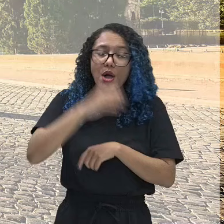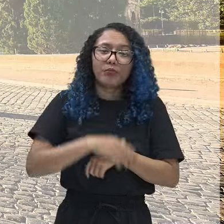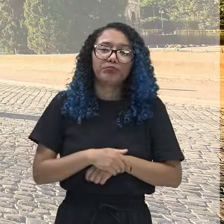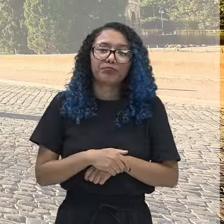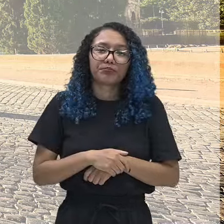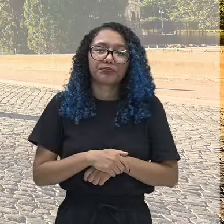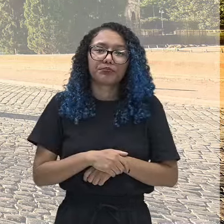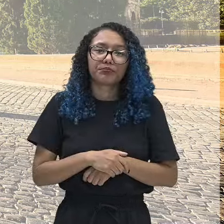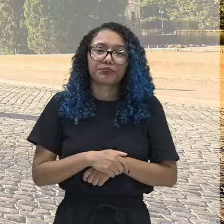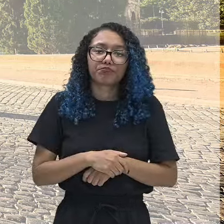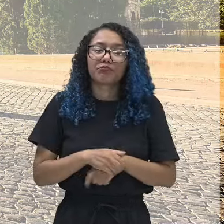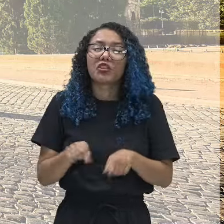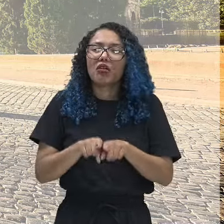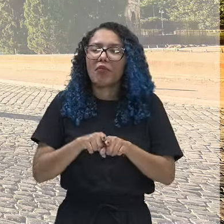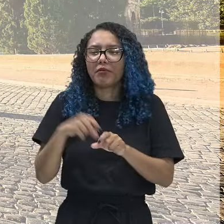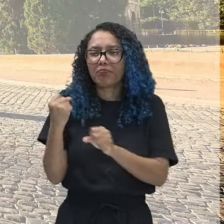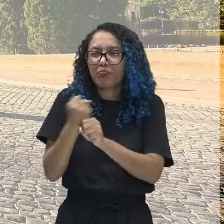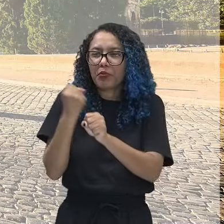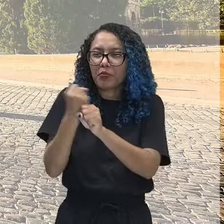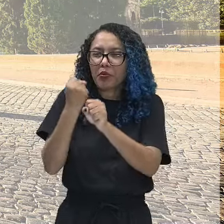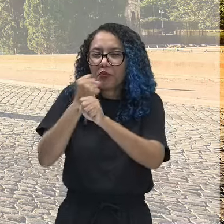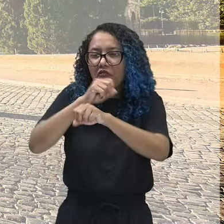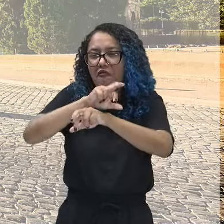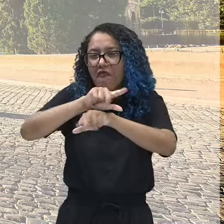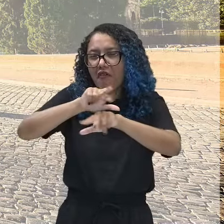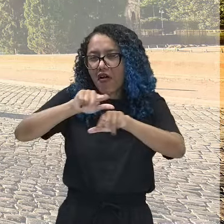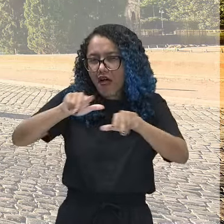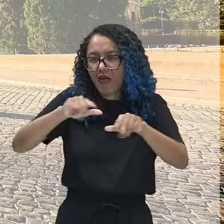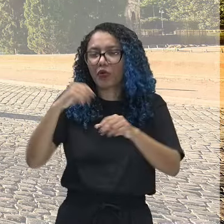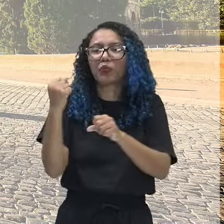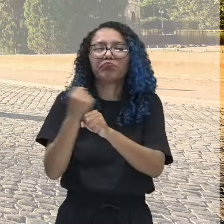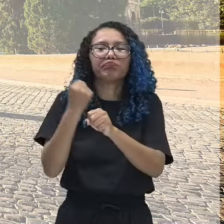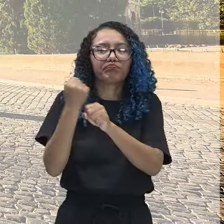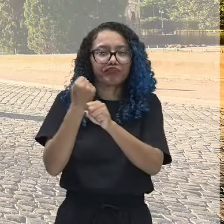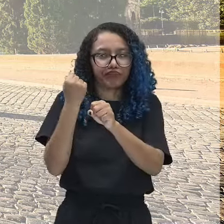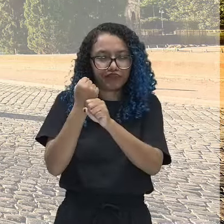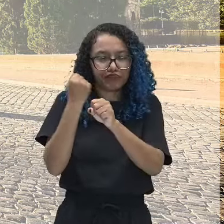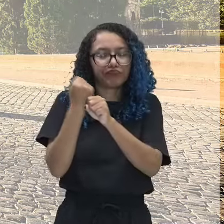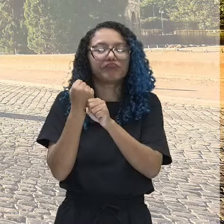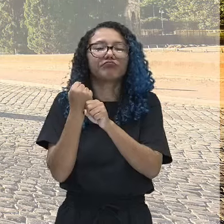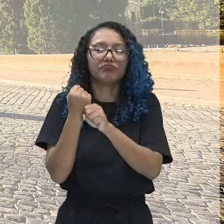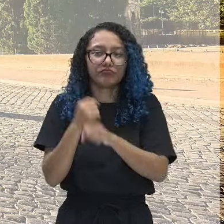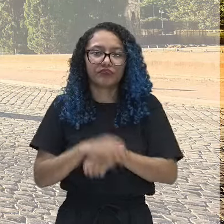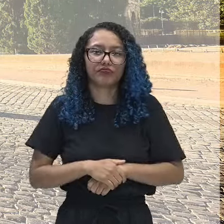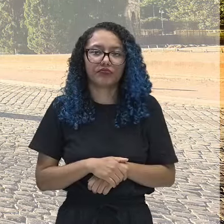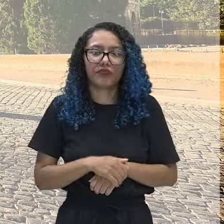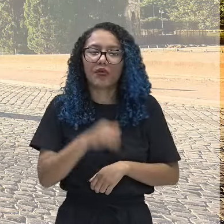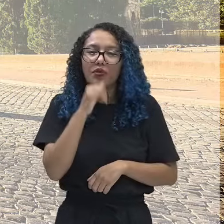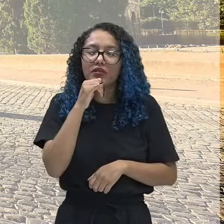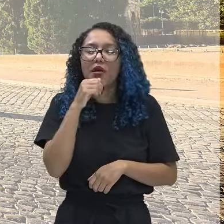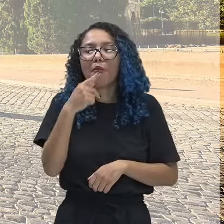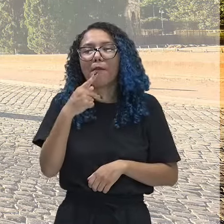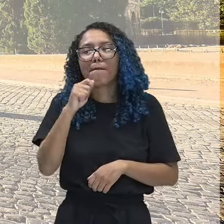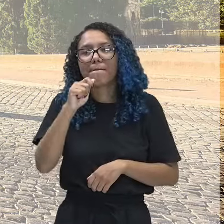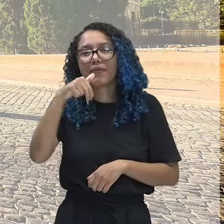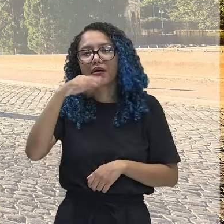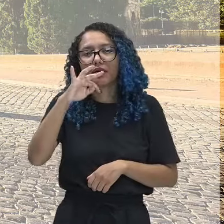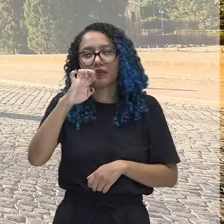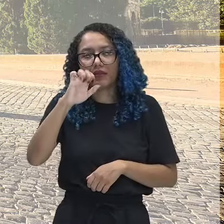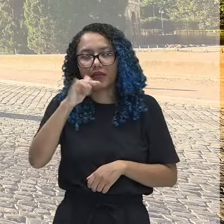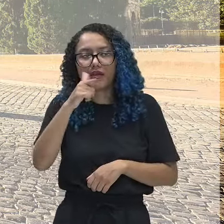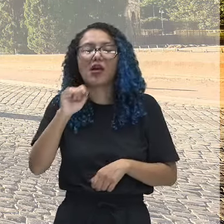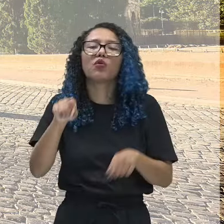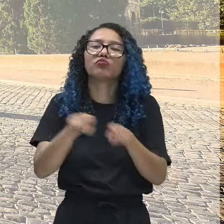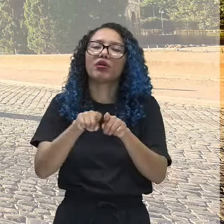grandes obras foram construídas, o próprio Panteão Romano foi construído nesse momento de grande paz e prosperidade para